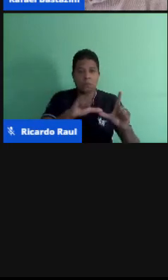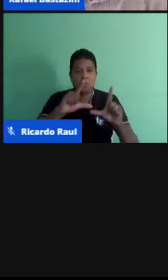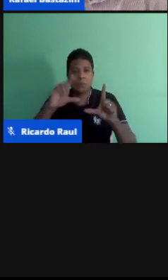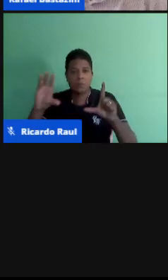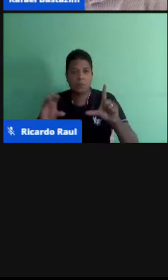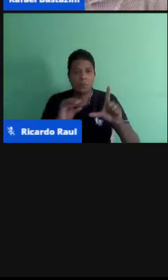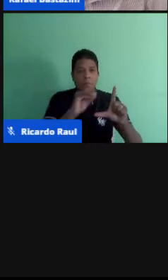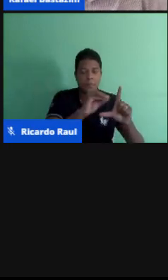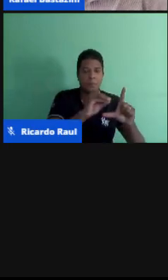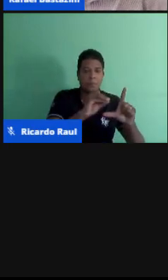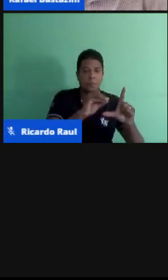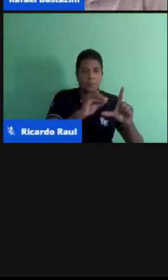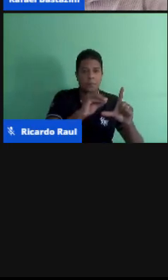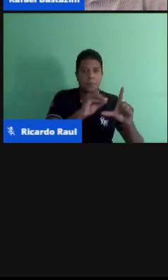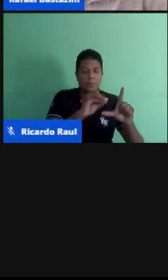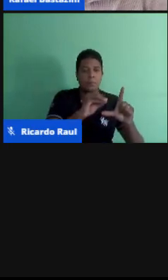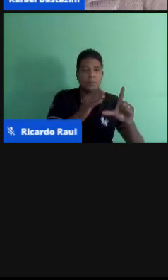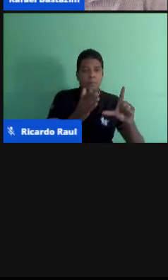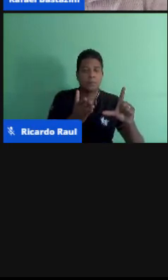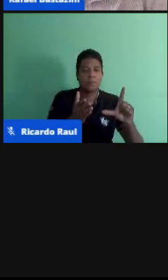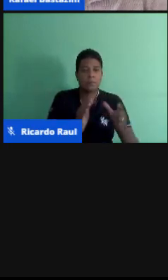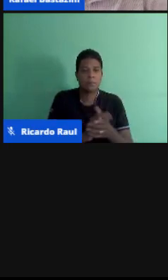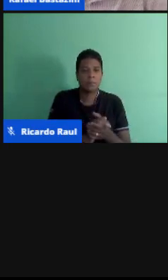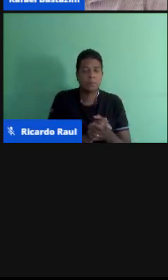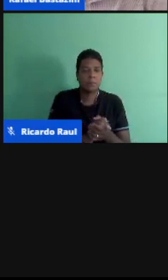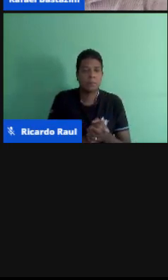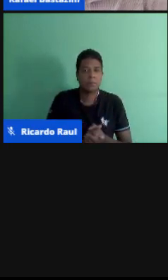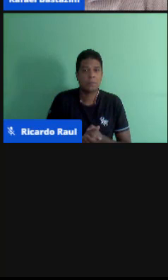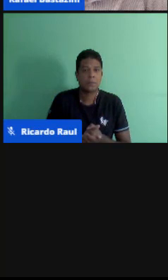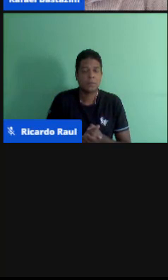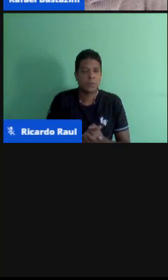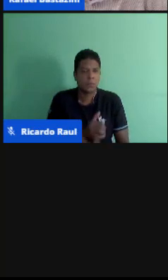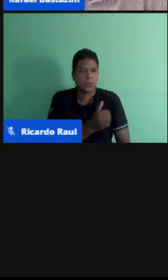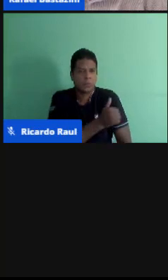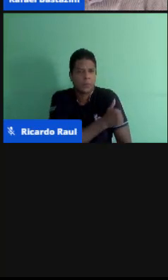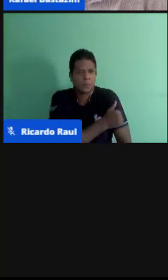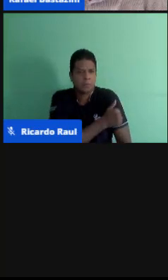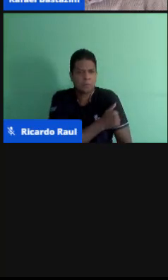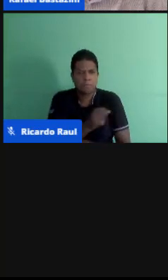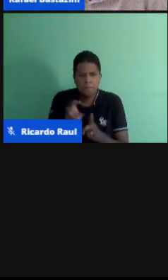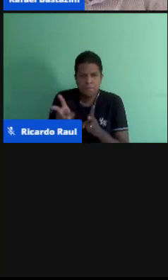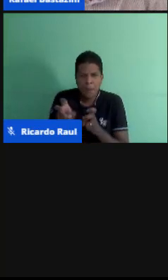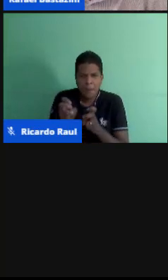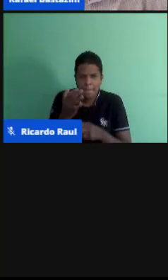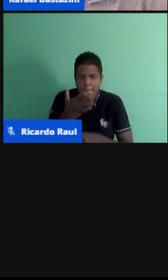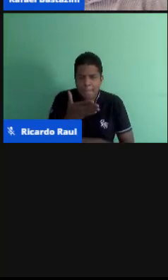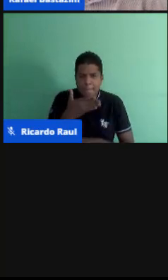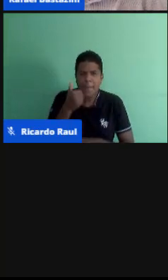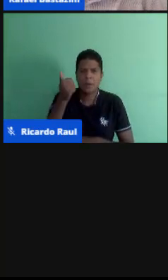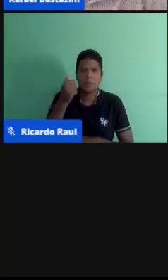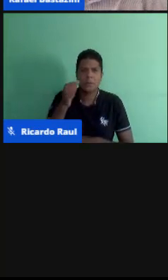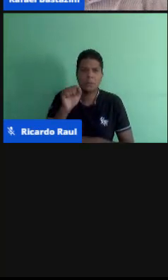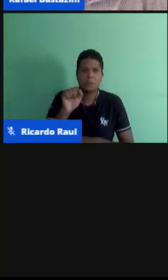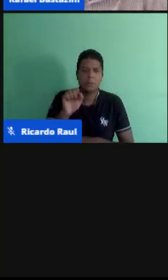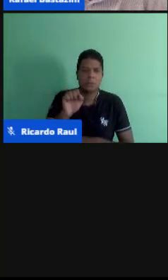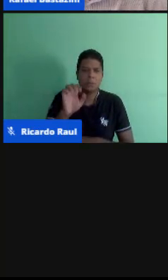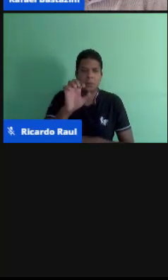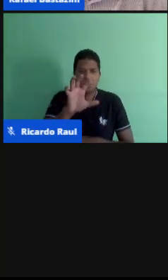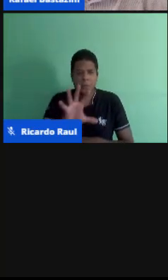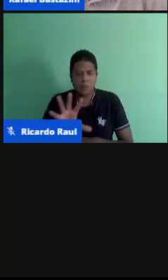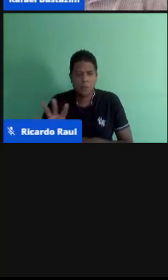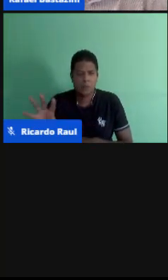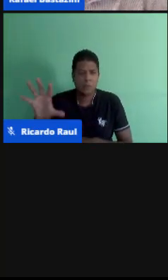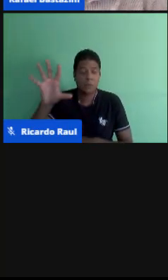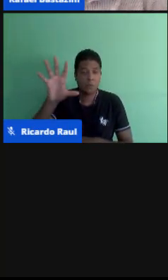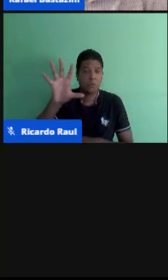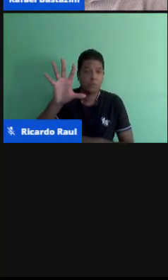fica, até do ponto de vista da apreensão do aluno, fica muito melhor do que um mapa com rigor cartesiano.